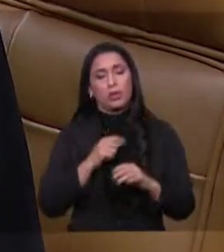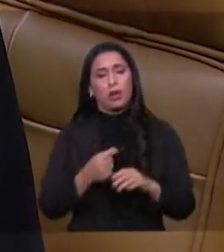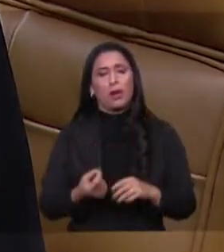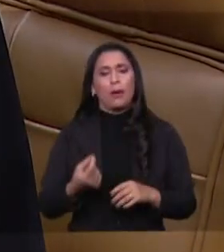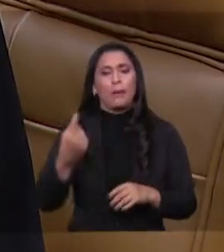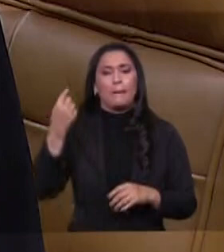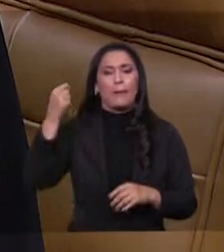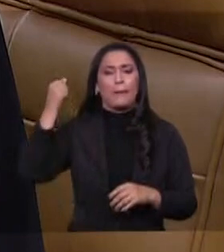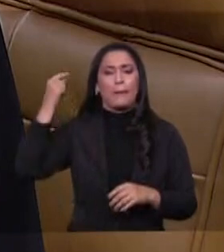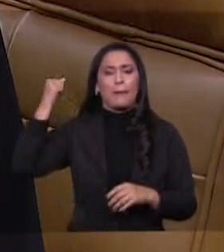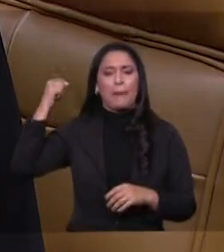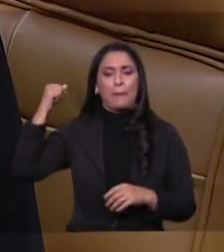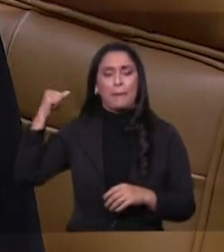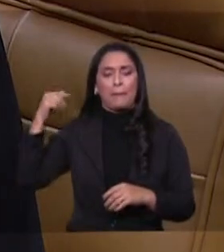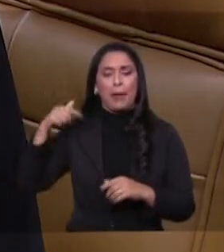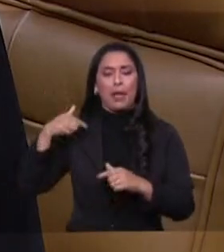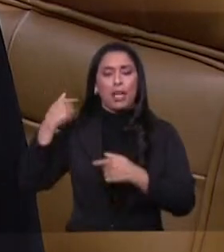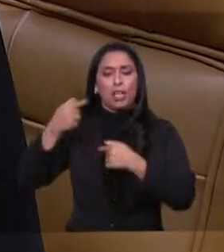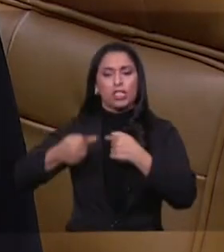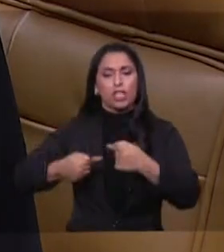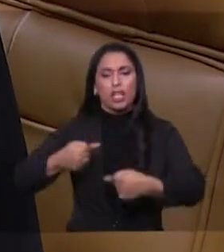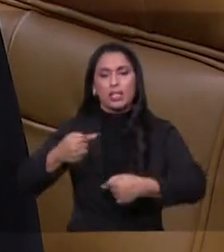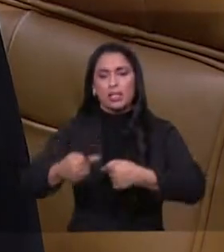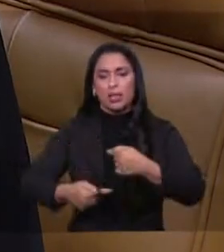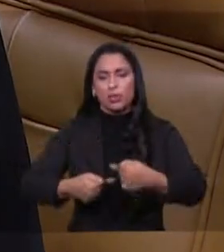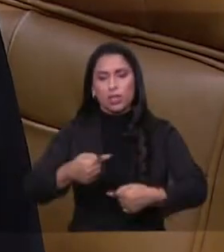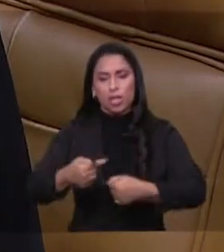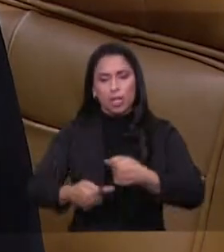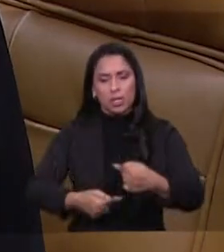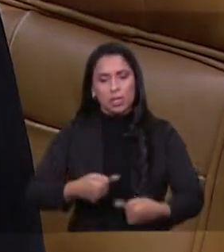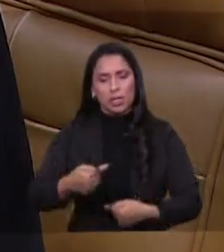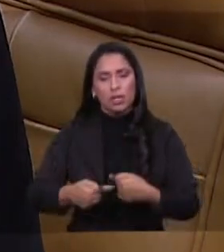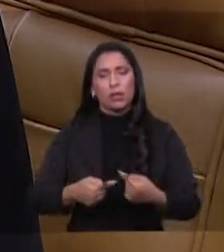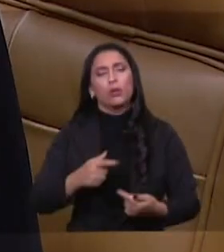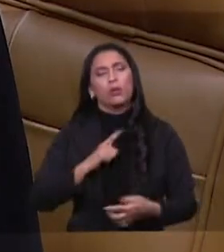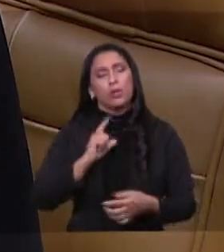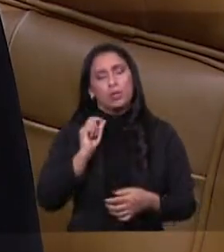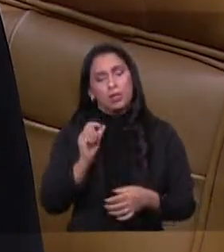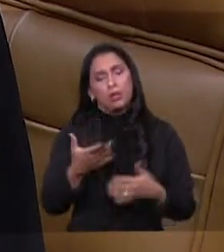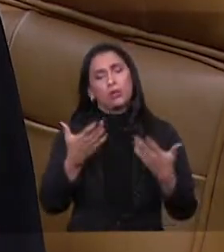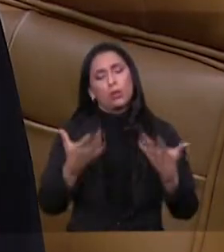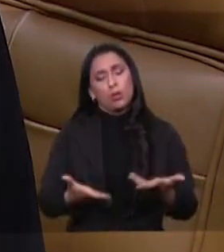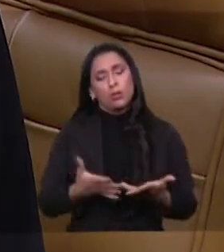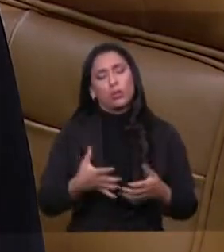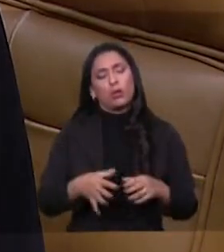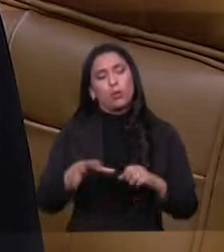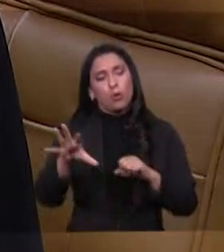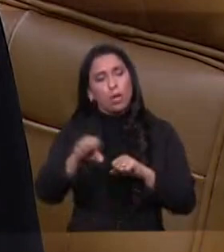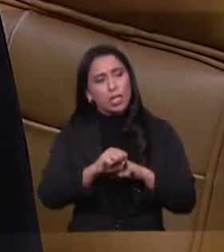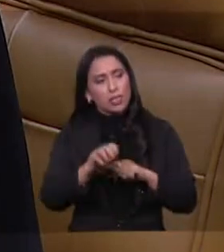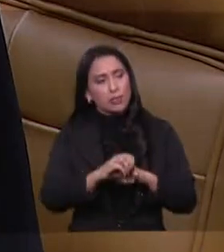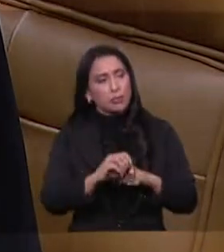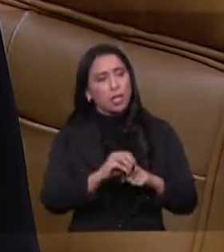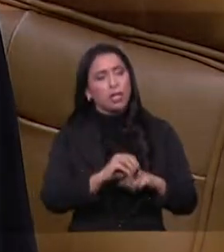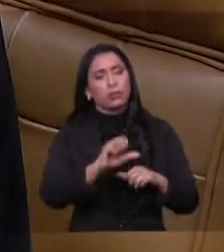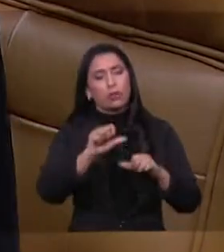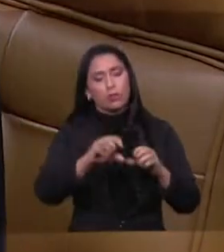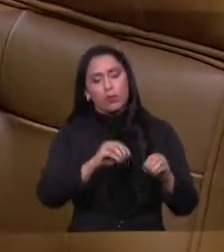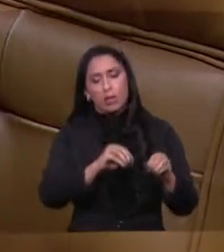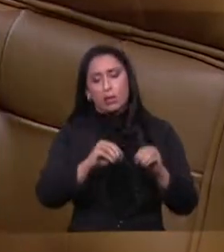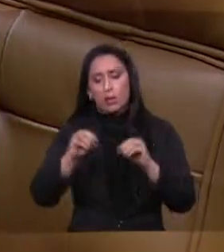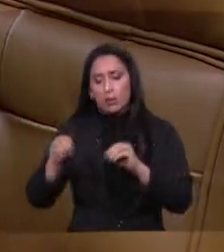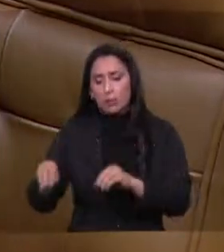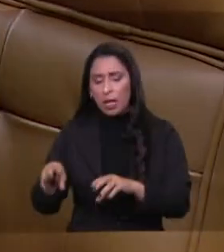ancestrais, sendo transmitidos de geração em geração. Dessa forma, o reconhecimento do saber das populações indígenas. Para o